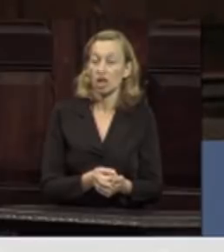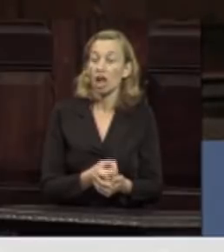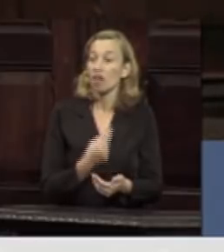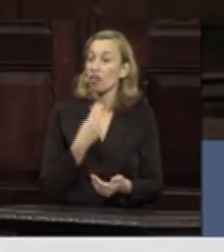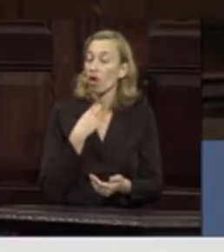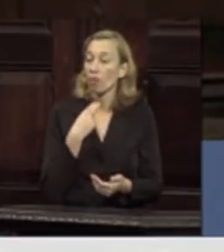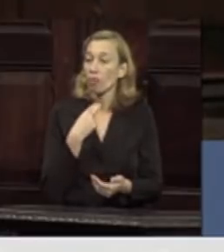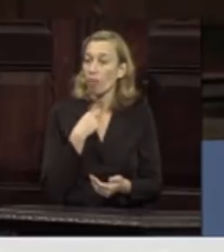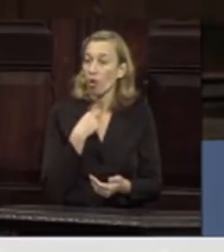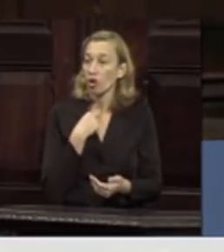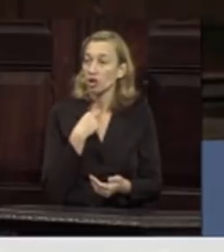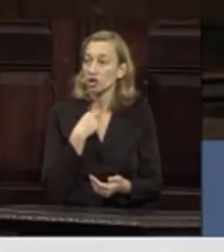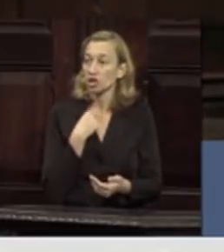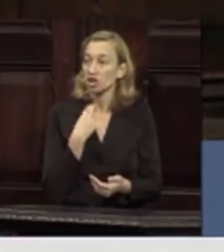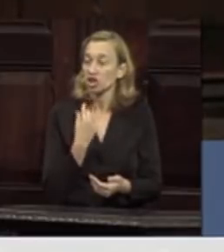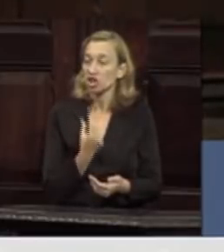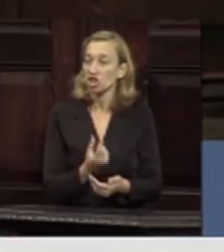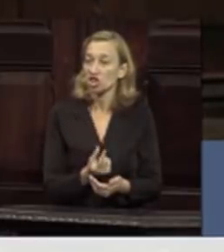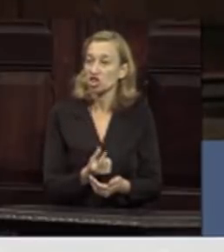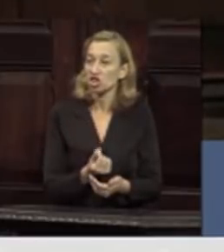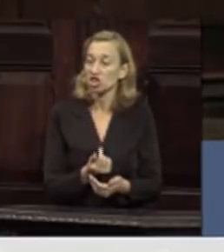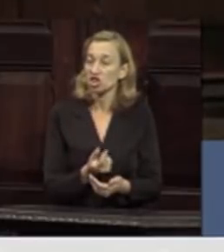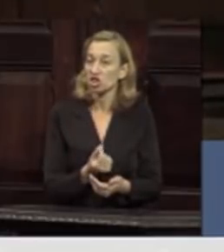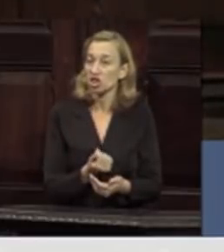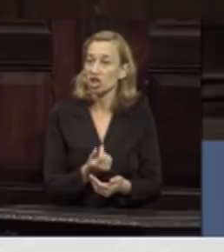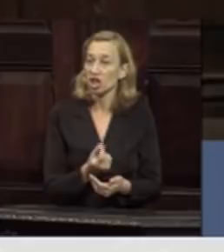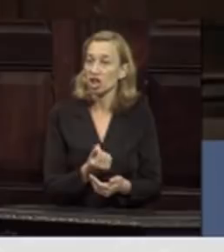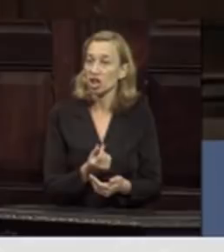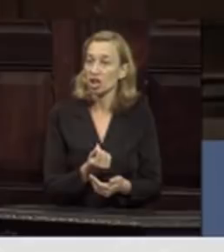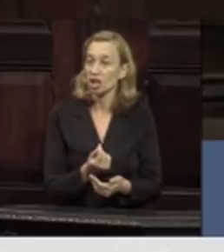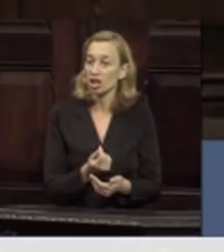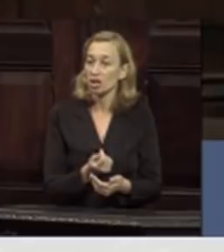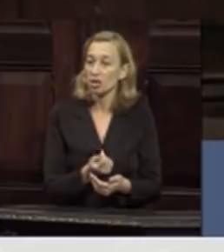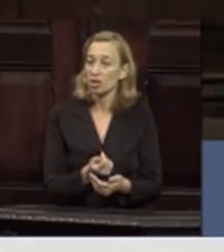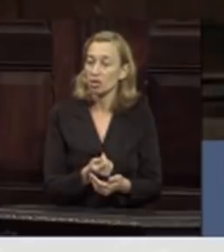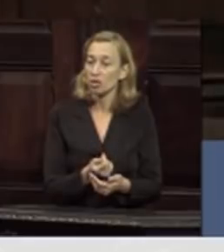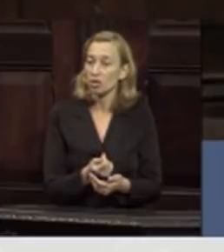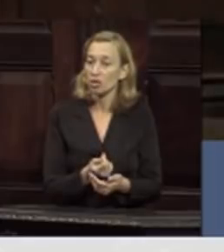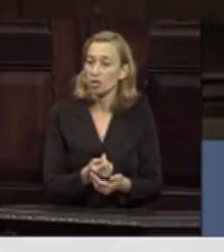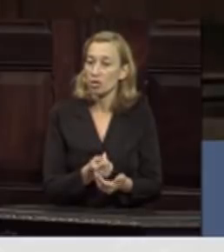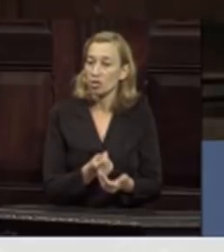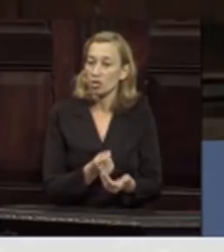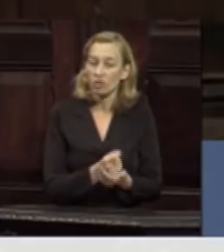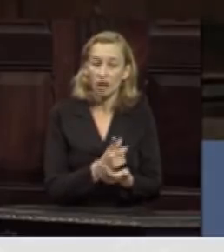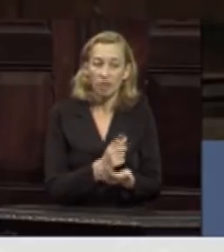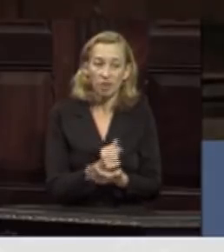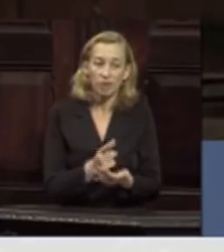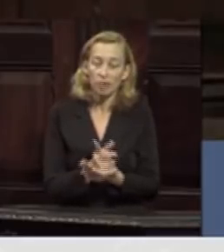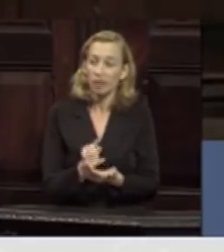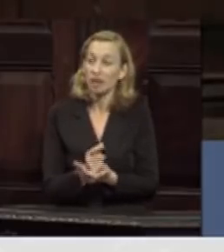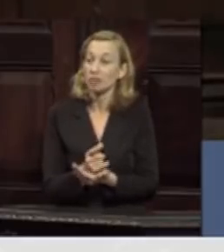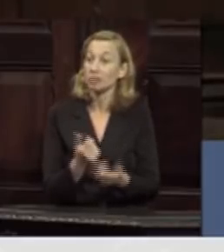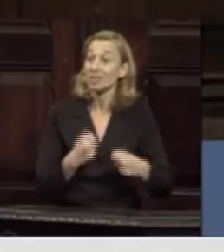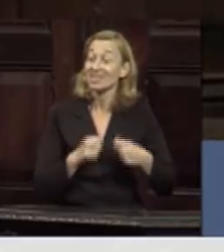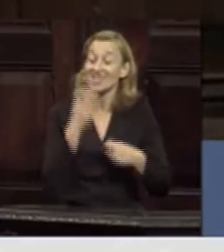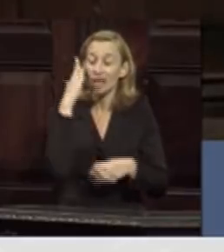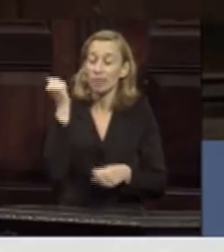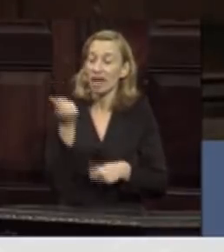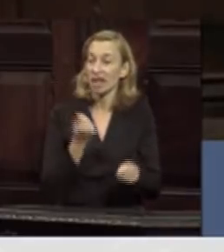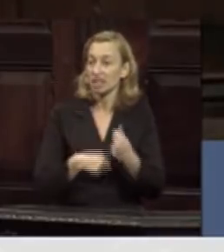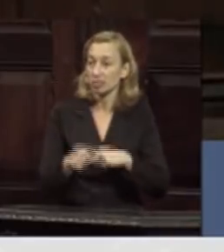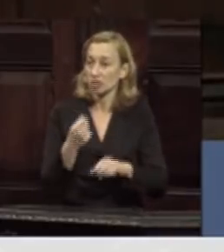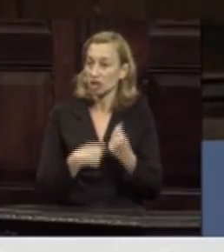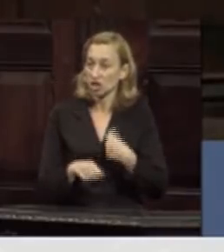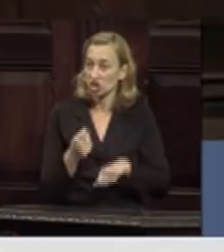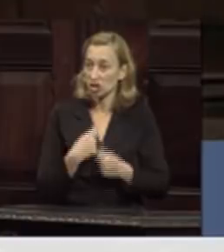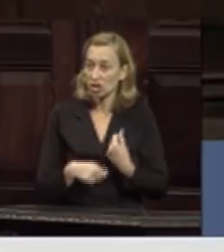fiscal, de rever a política de incentivos e benefícios fiscais e de incrementar suas receitas a